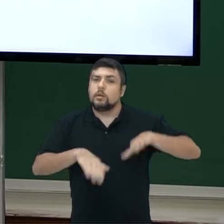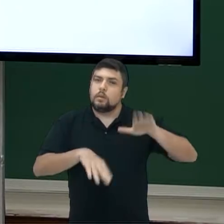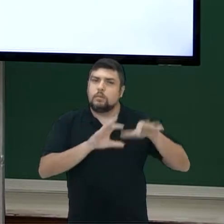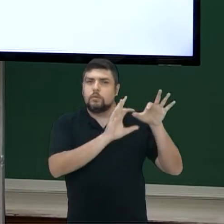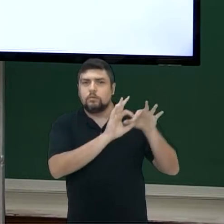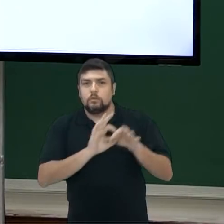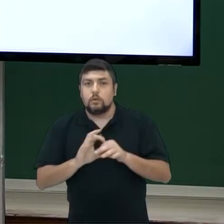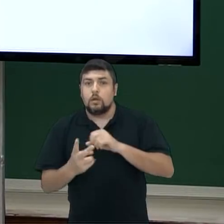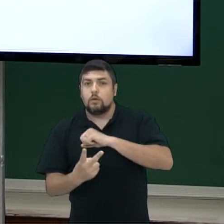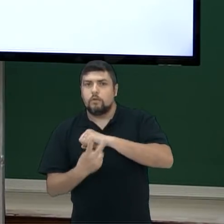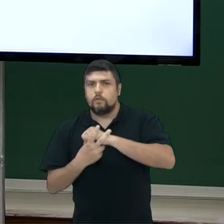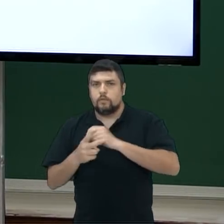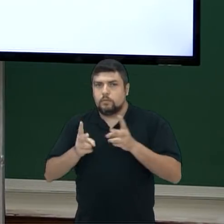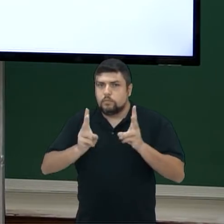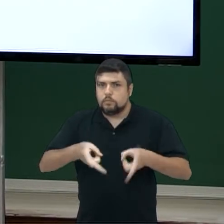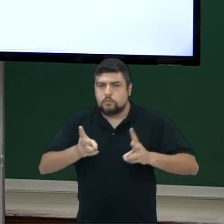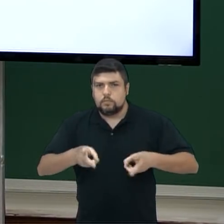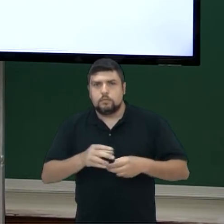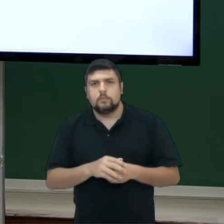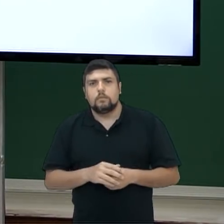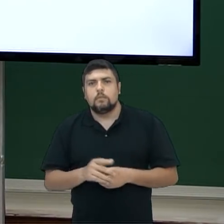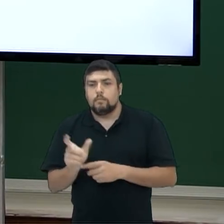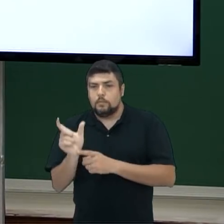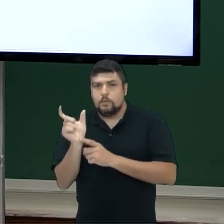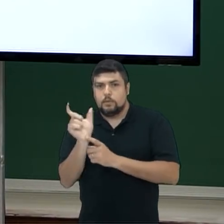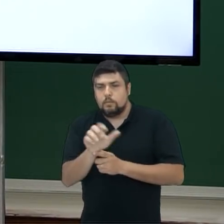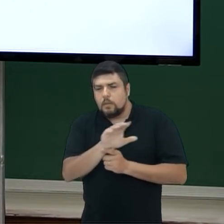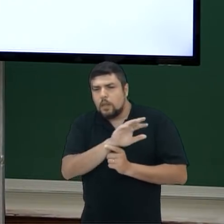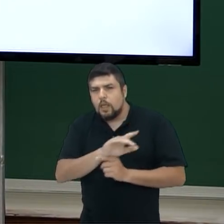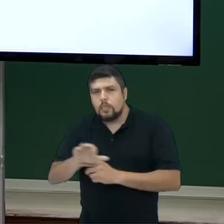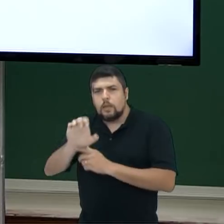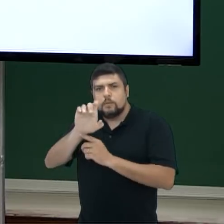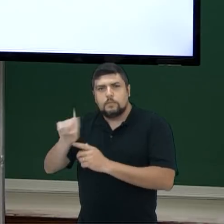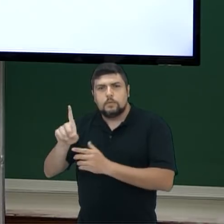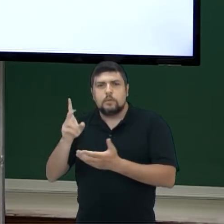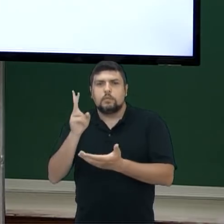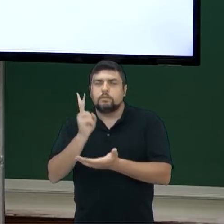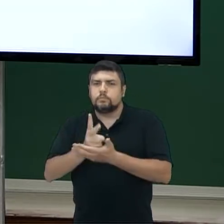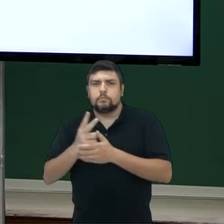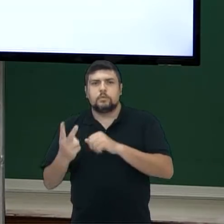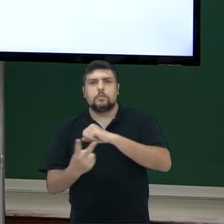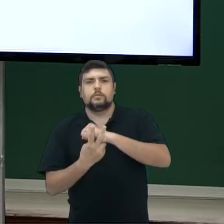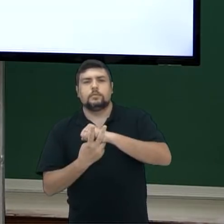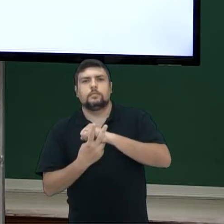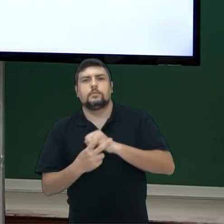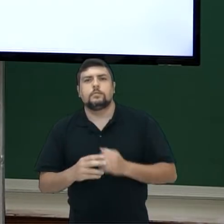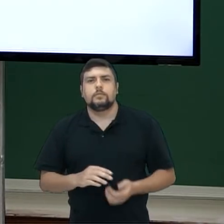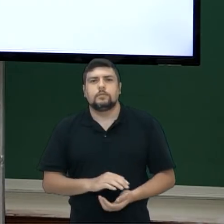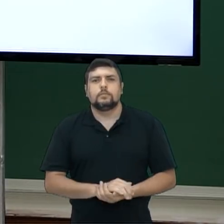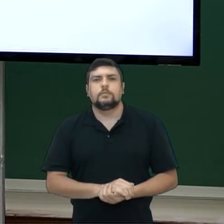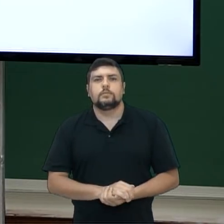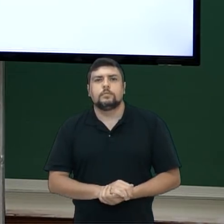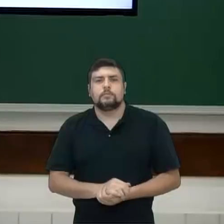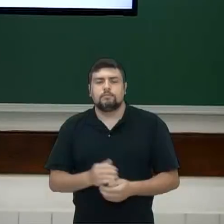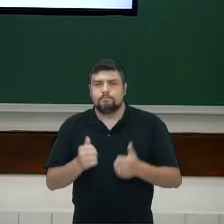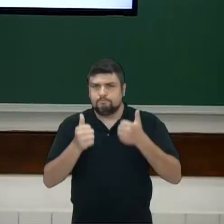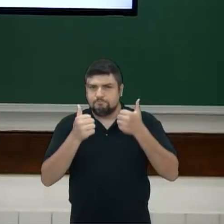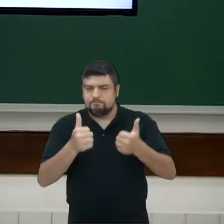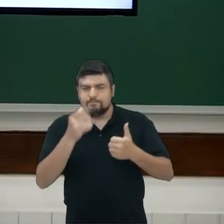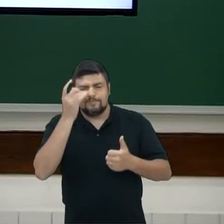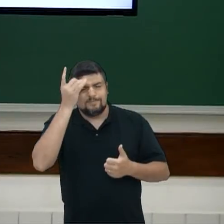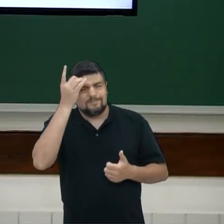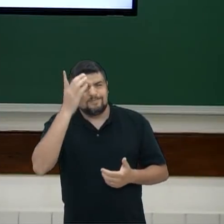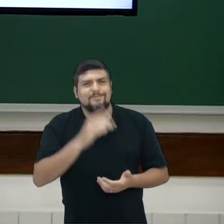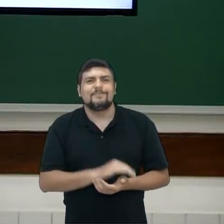não muda para nenhum sujeito e não muda se foi ontem, antigamente e assim por diante. Beleza? Tranquilo, super